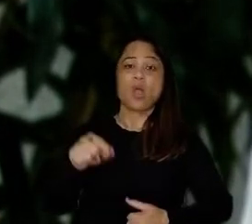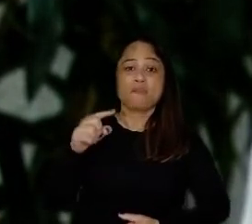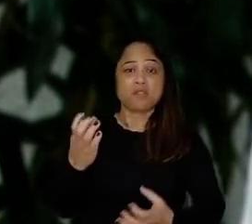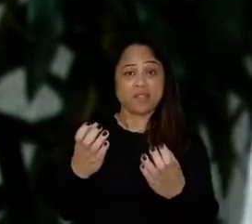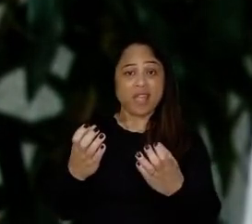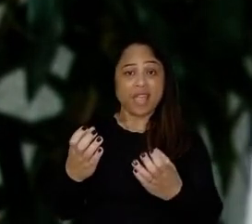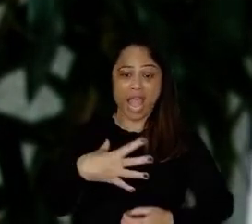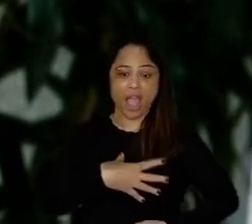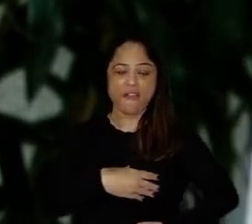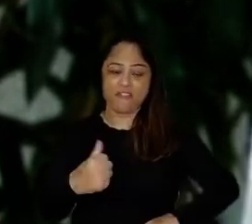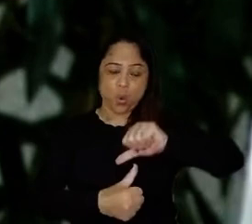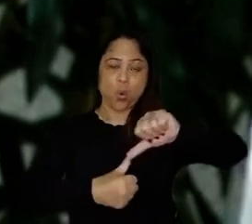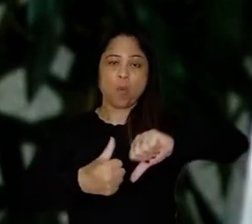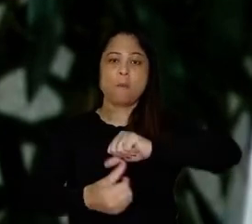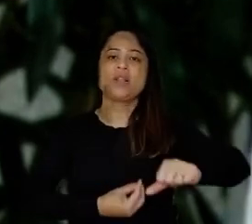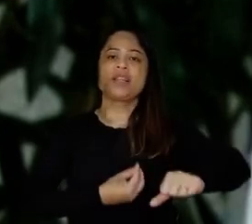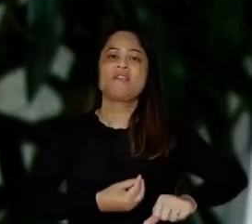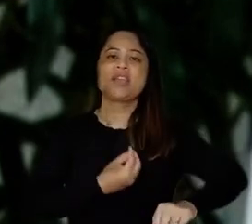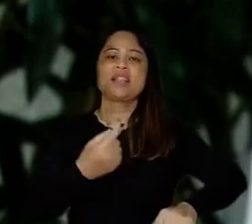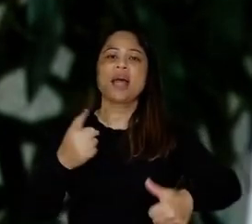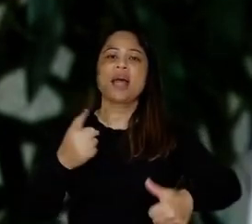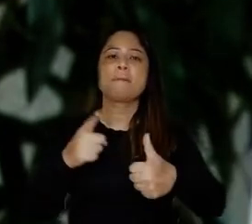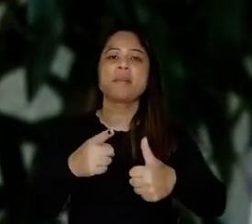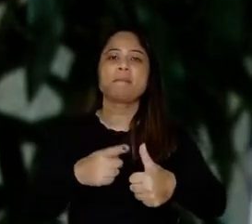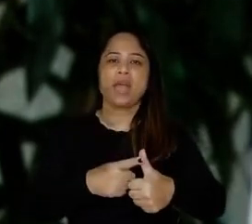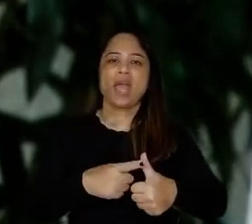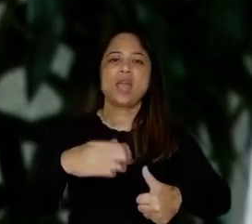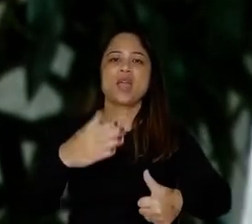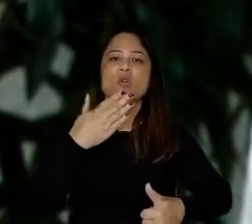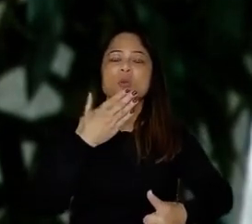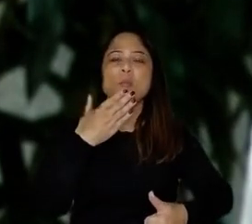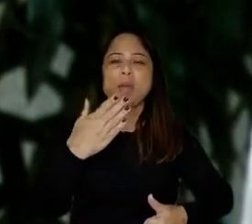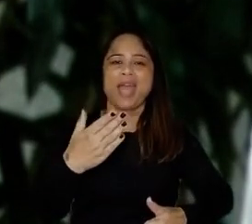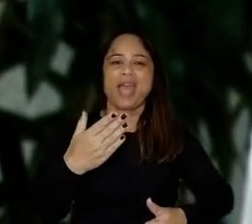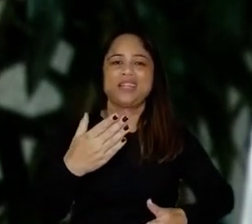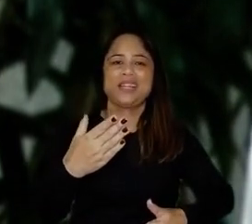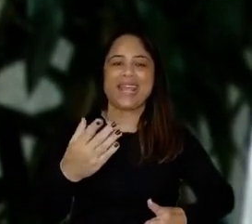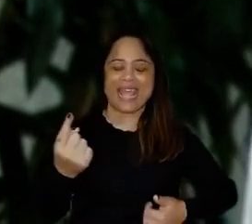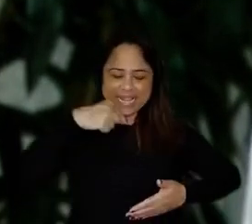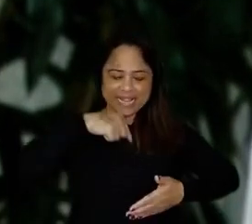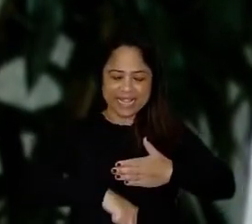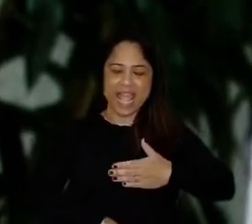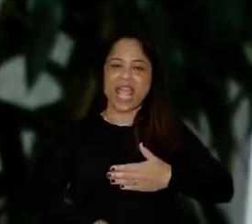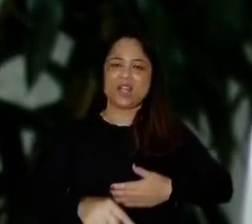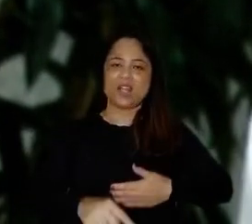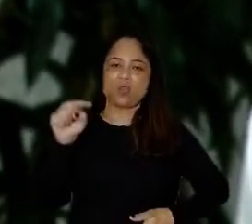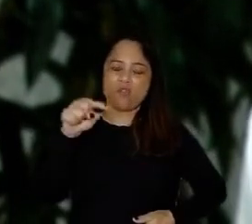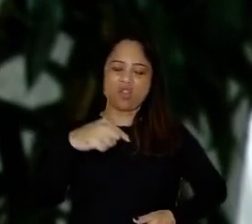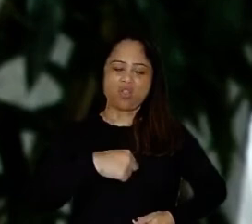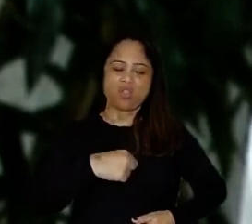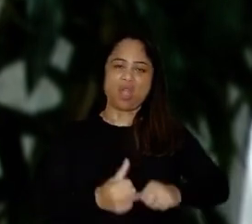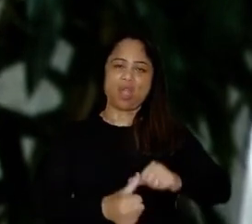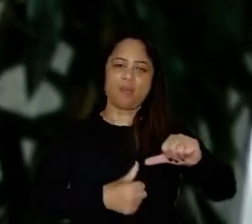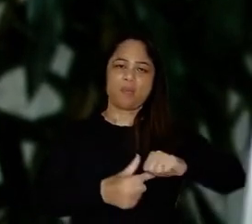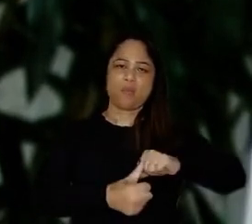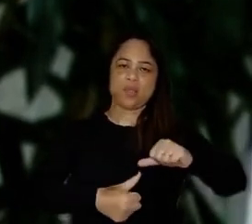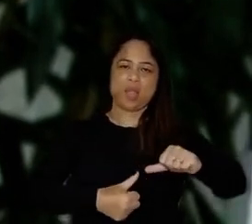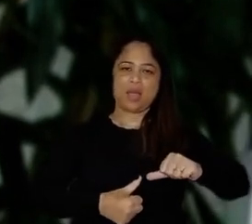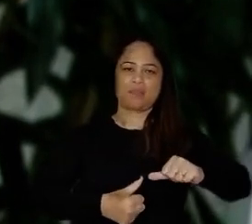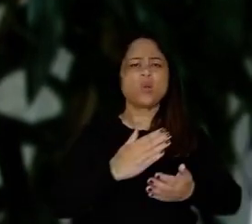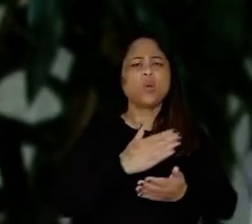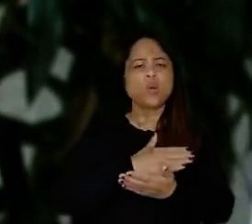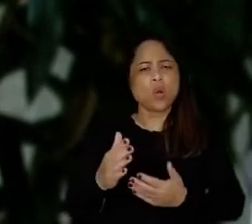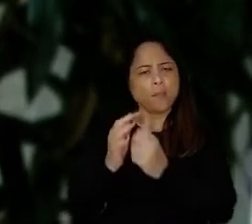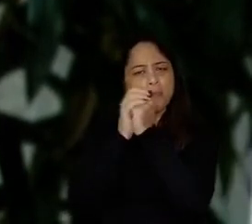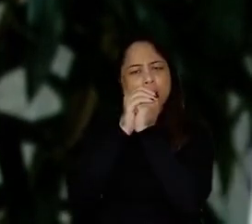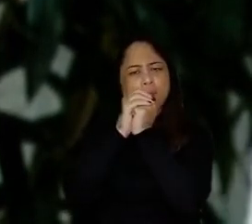filho mude, é preciso crer na mudança dele dentro de você. E é essa oração que você vai fazer. Comece a orar